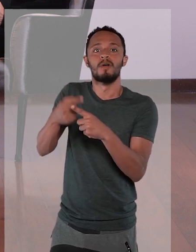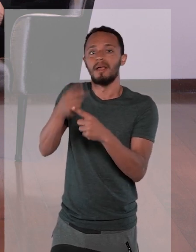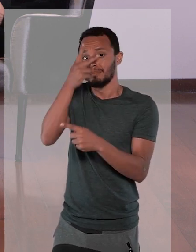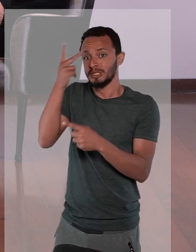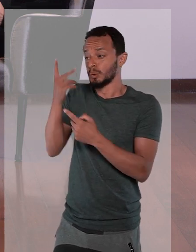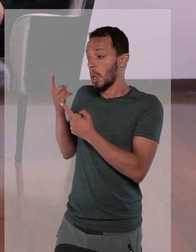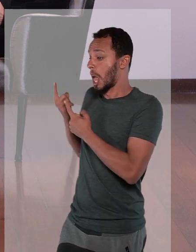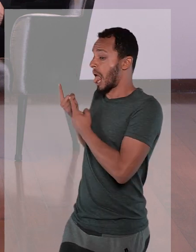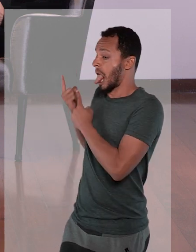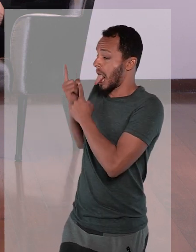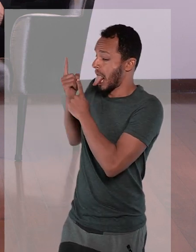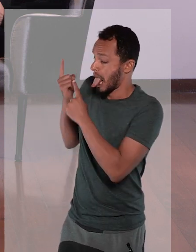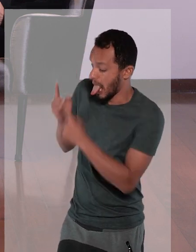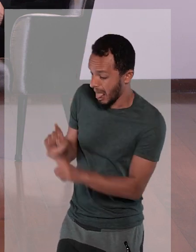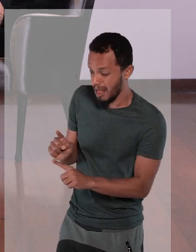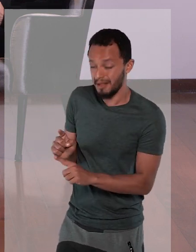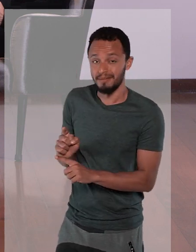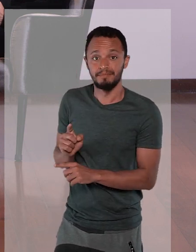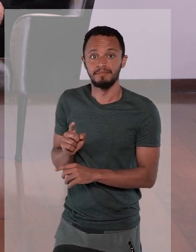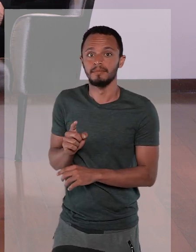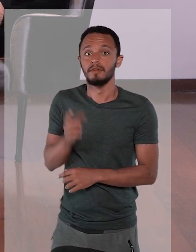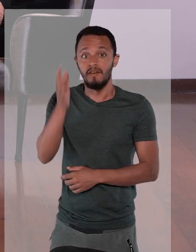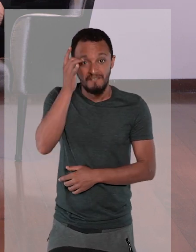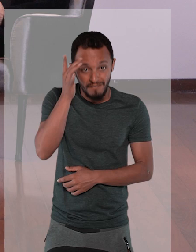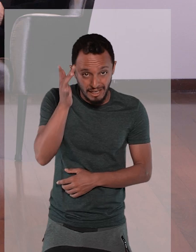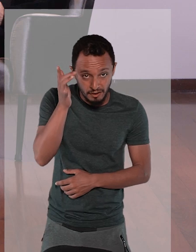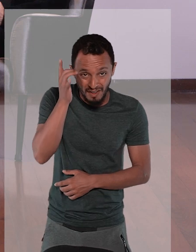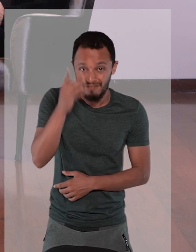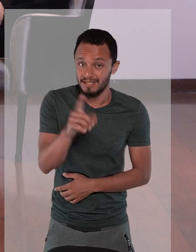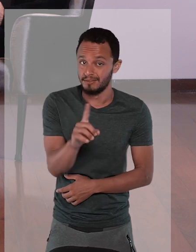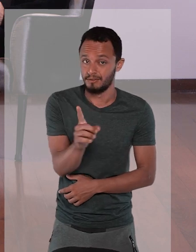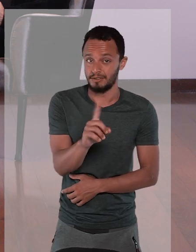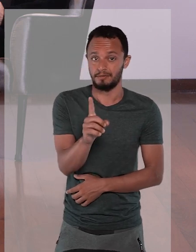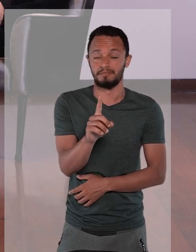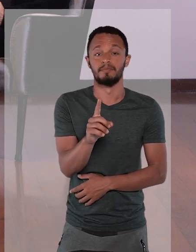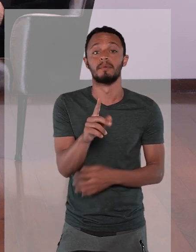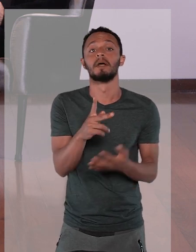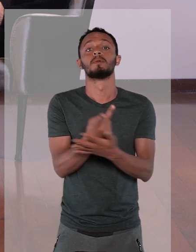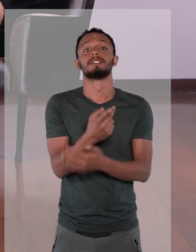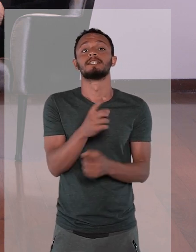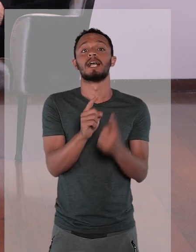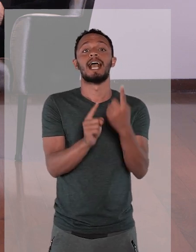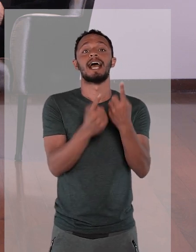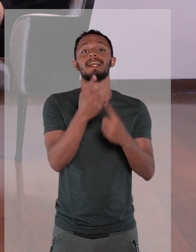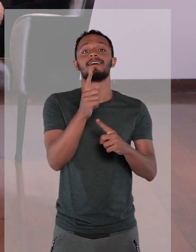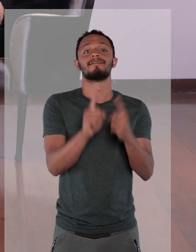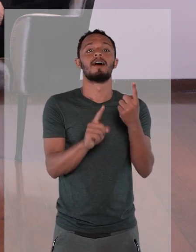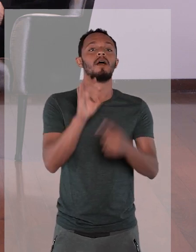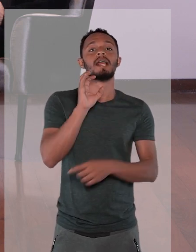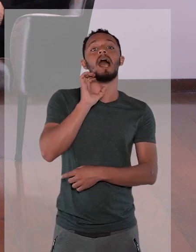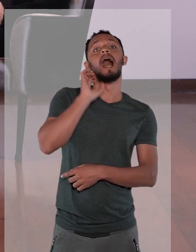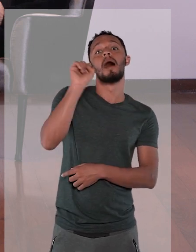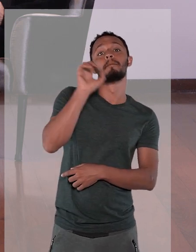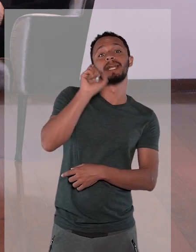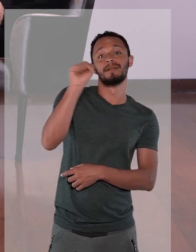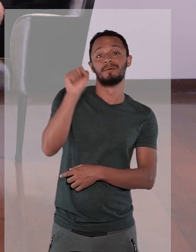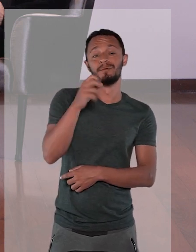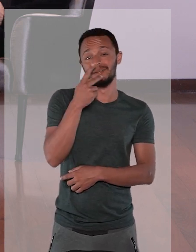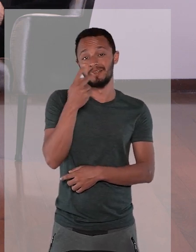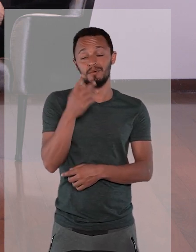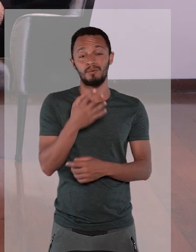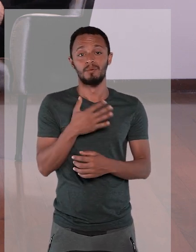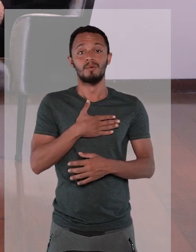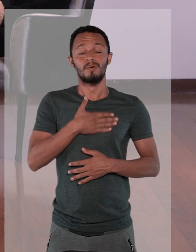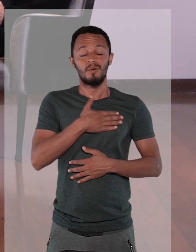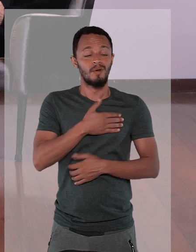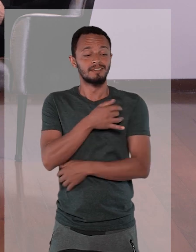não. E eu até achei graça, porque depois eu recebi um convite, quando o Carnaval teve em abril, para ir no desfile das escolas de samba. Eu adoro desfile